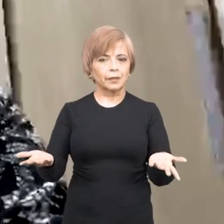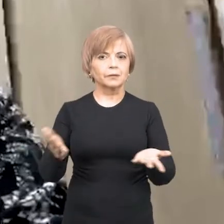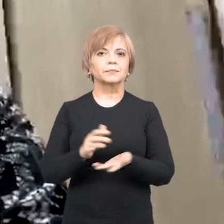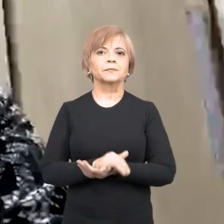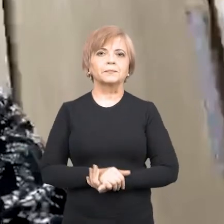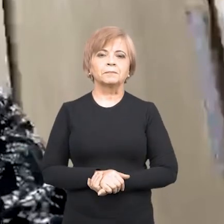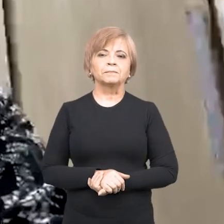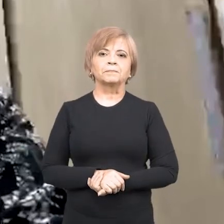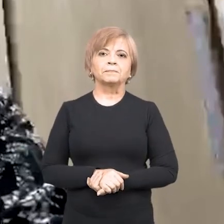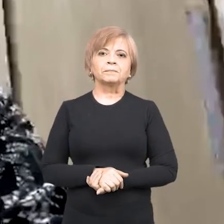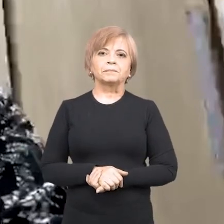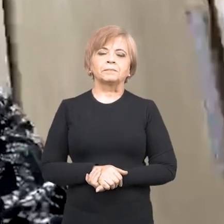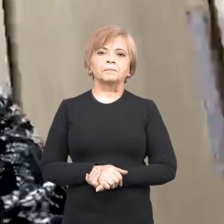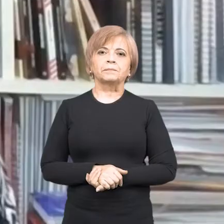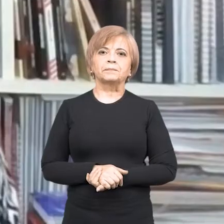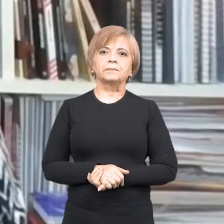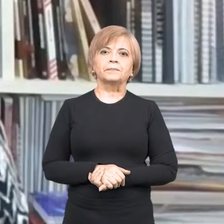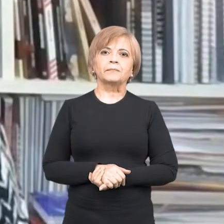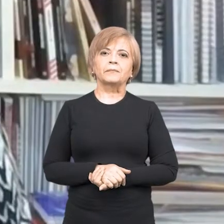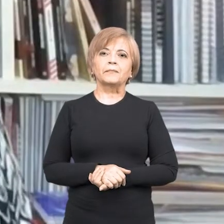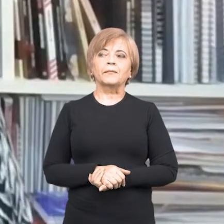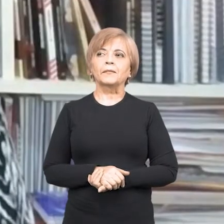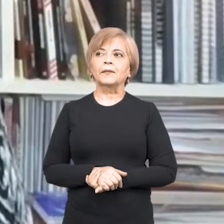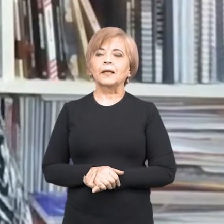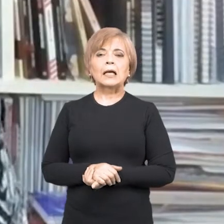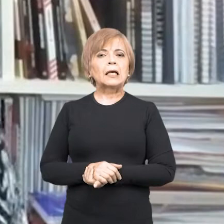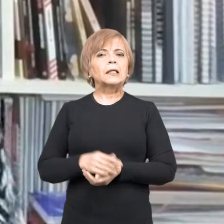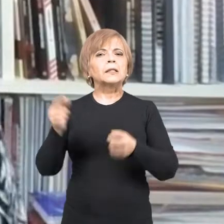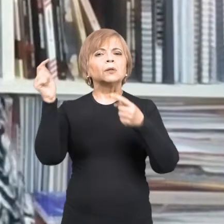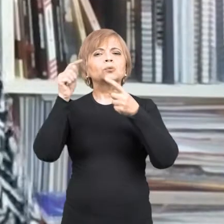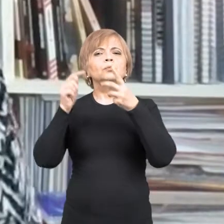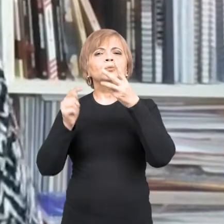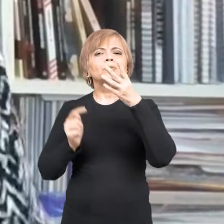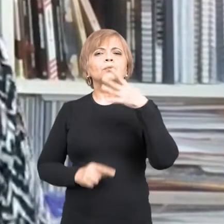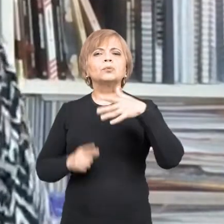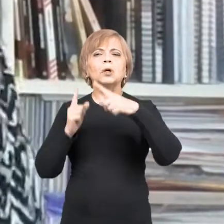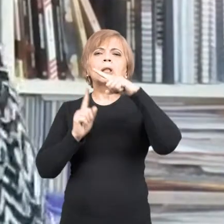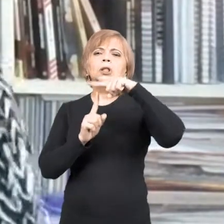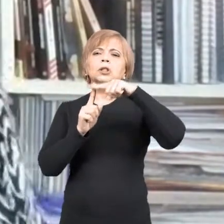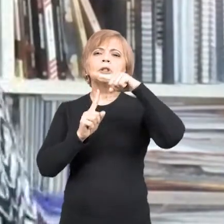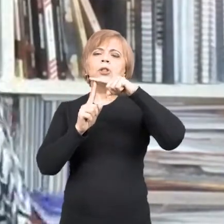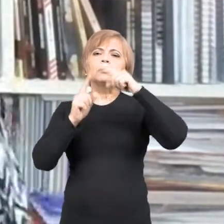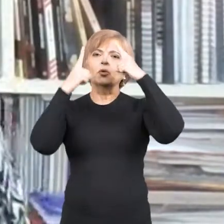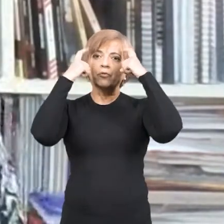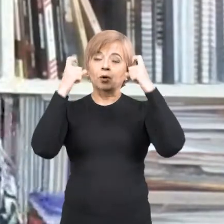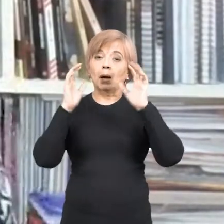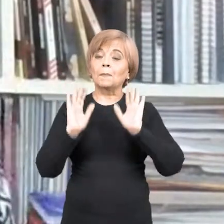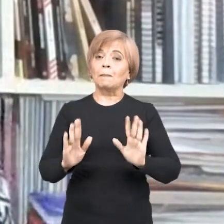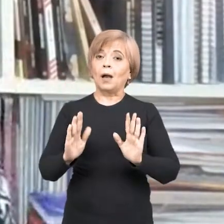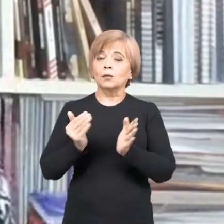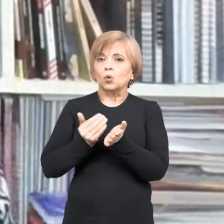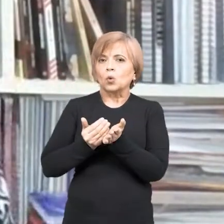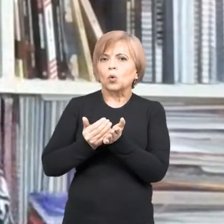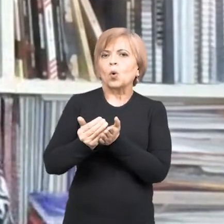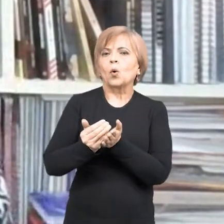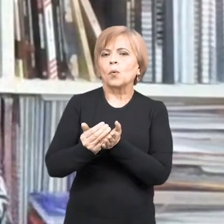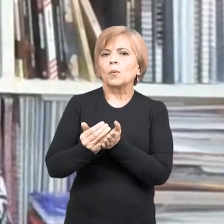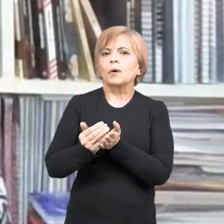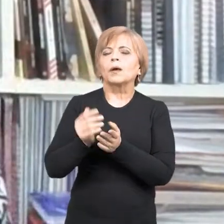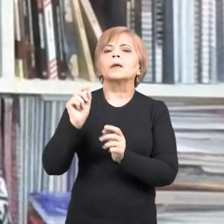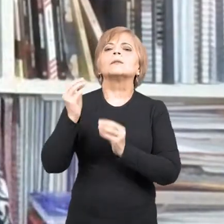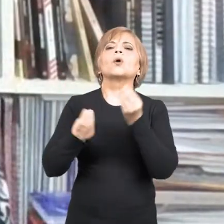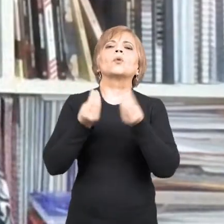enfim, maiores conflitos. São vários os tipos de violência doméstica. Mas a porta de entrada